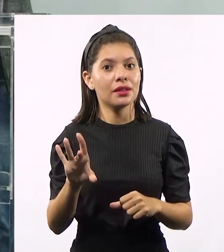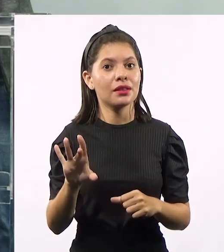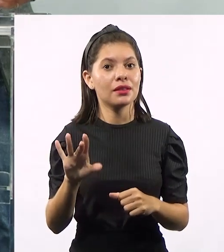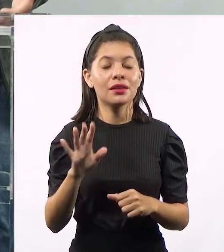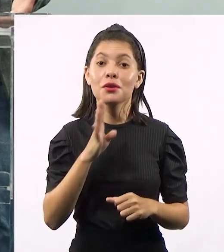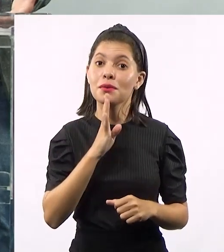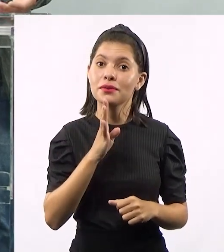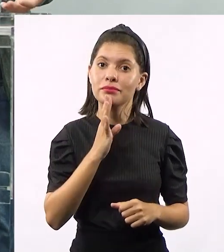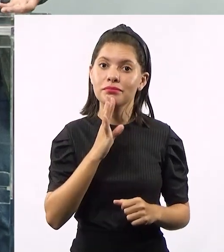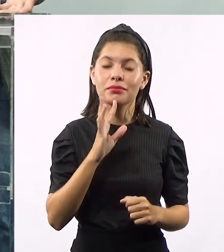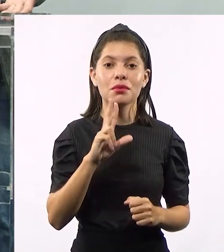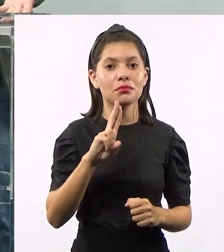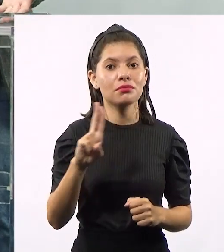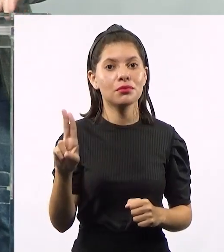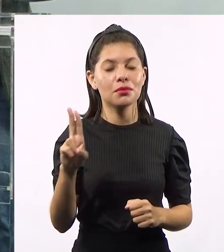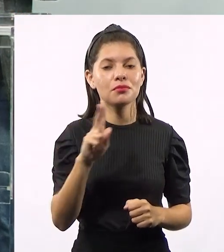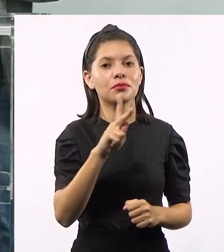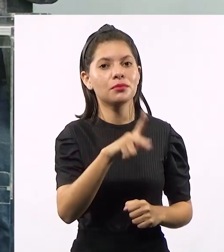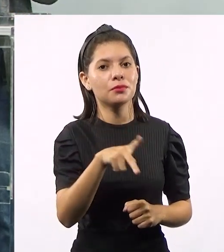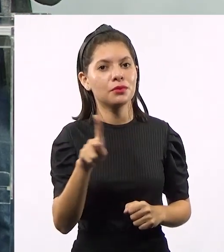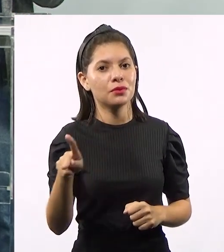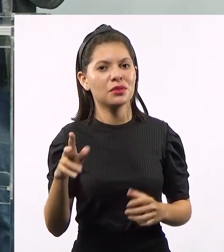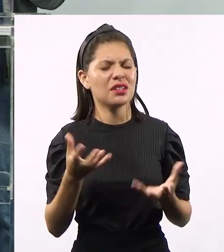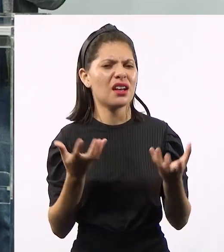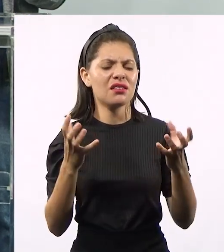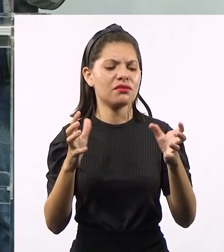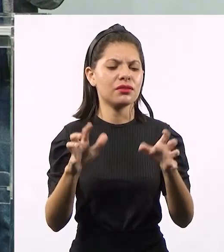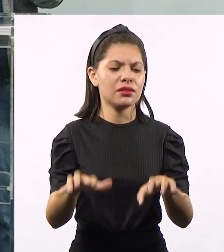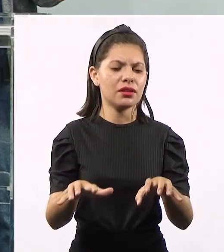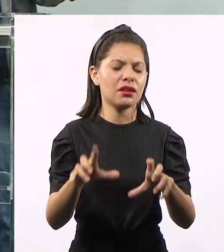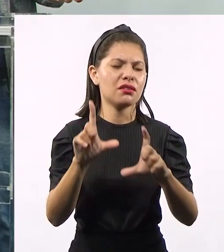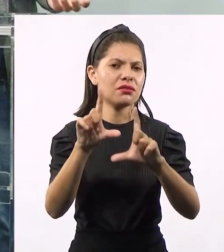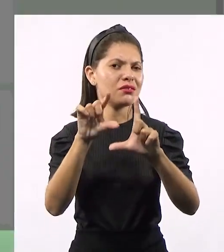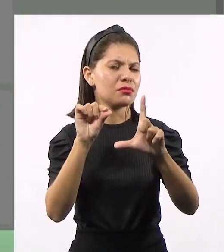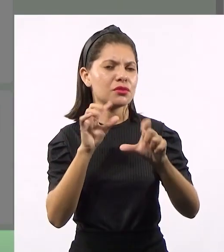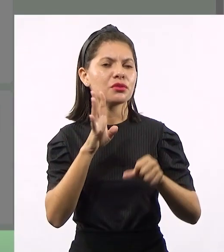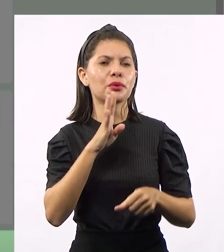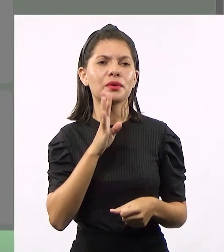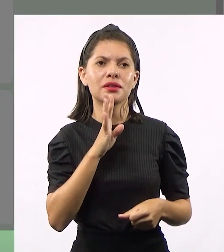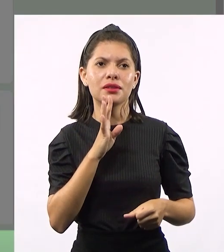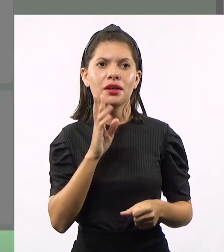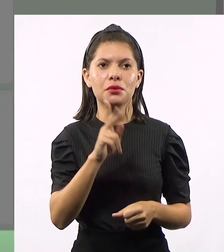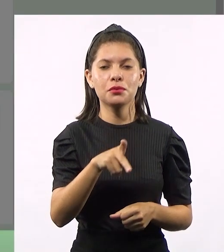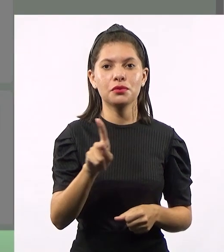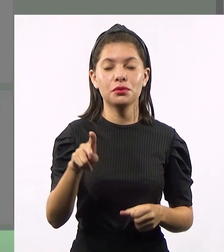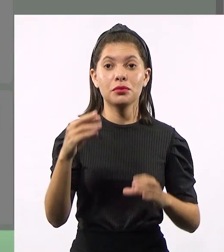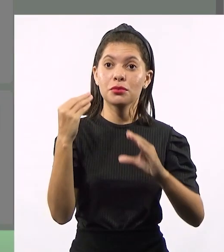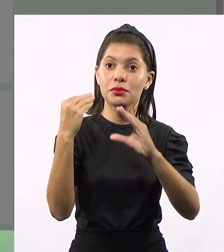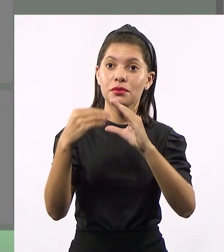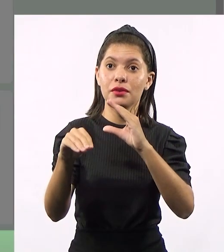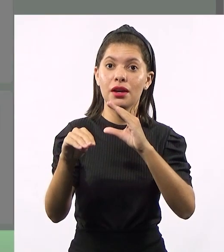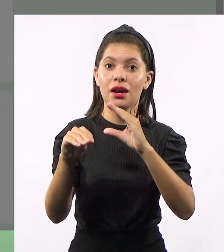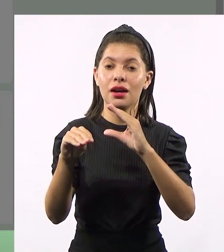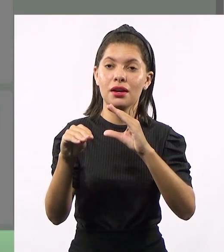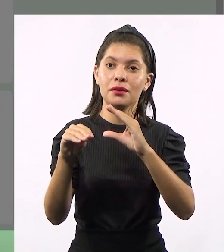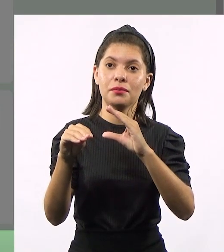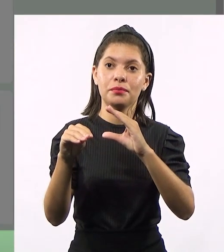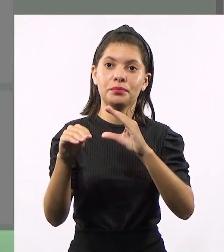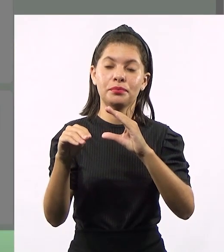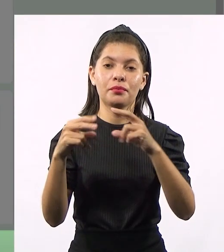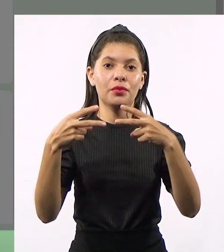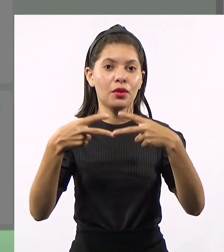ter que conhecer o e-mail dos professores. Então, se eu não quero conhecer as opções de e-mail dos professores, eu posso enviar como um